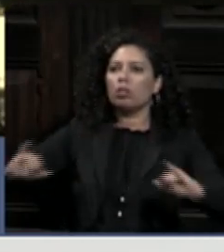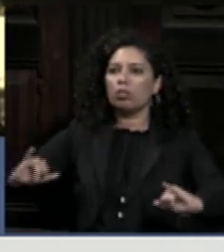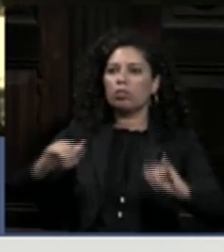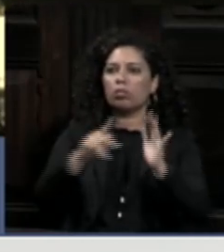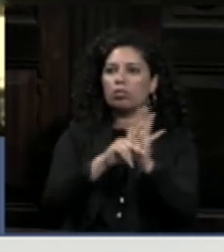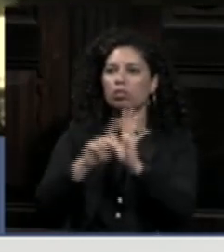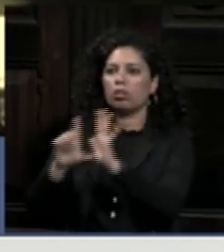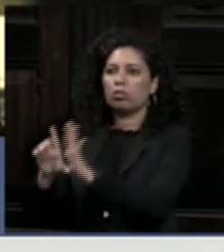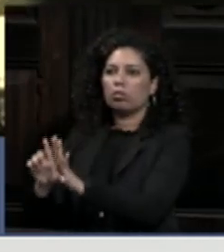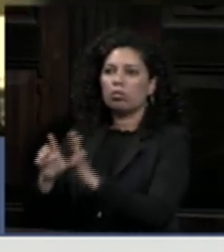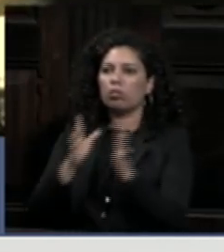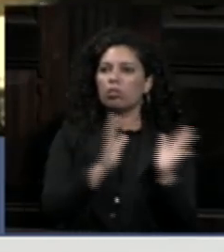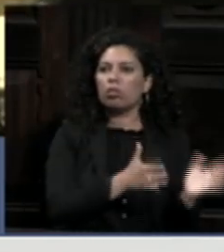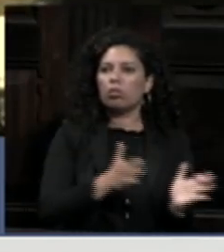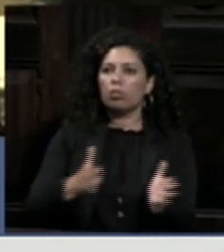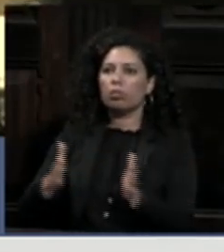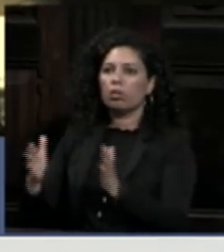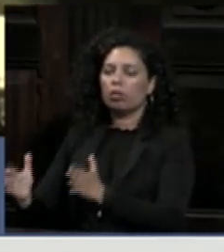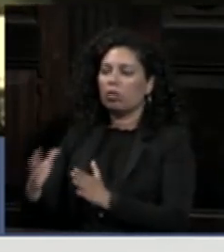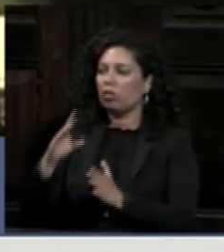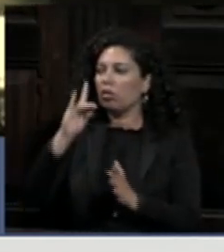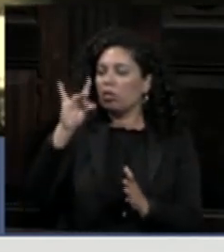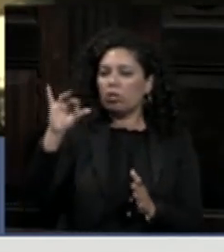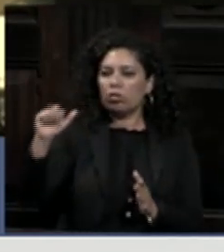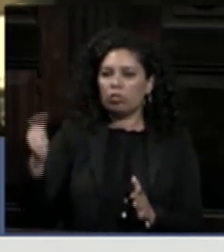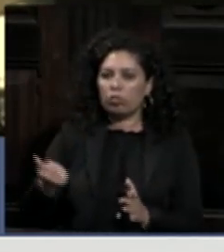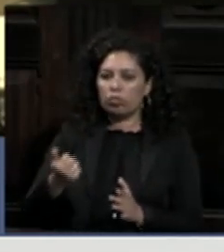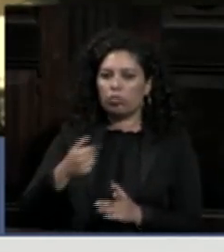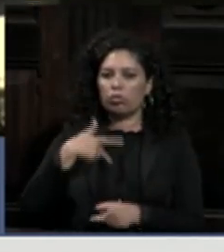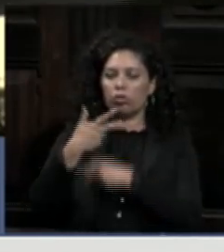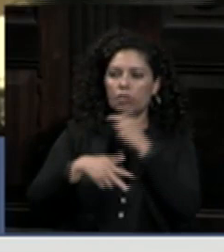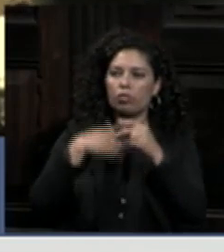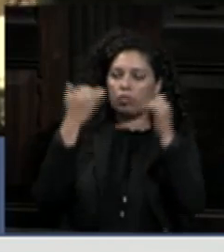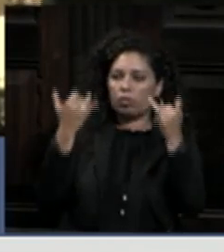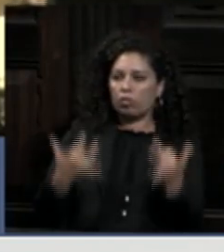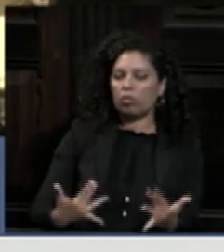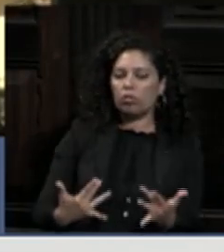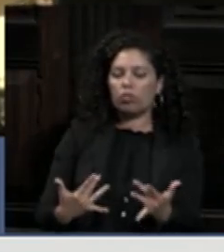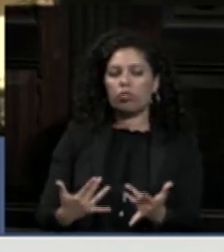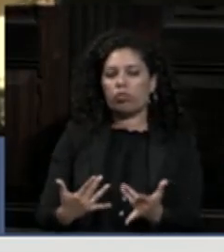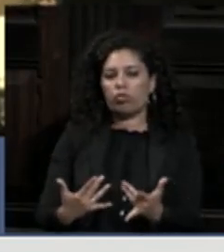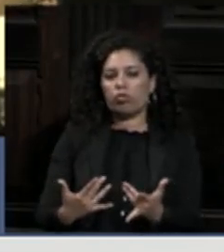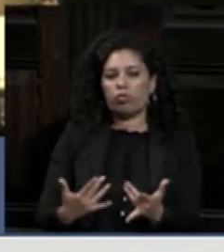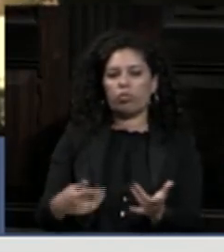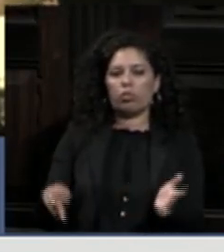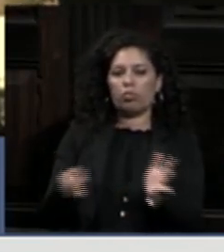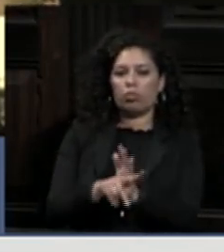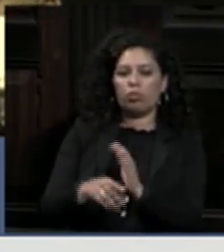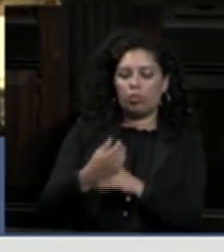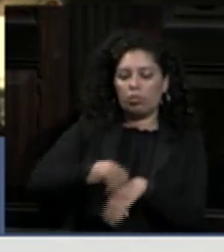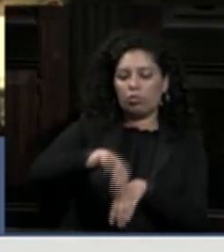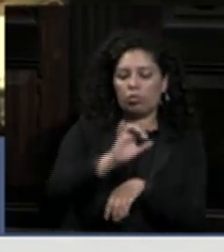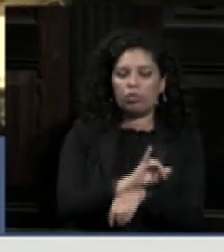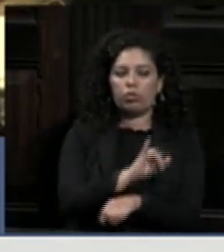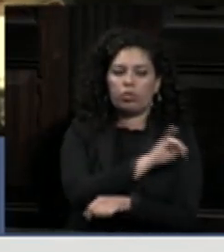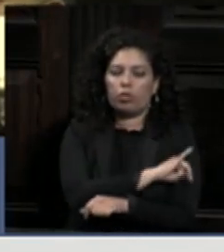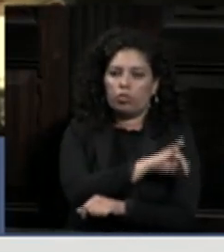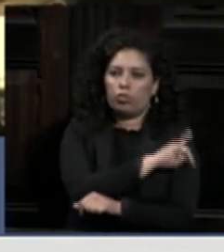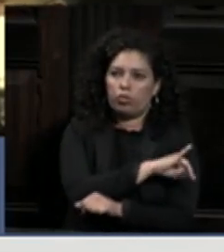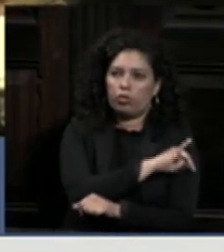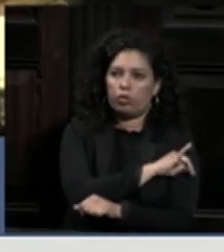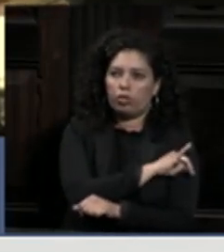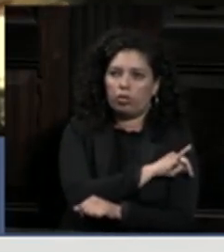novembro de 2003 determina obrigações às agências bancárias no estado do rio de janeiro em relação ao atendimento dos usuários dá outras